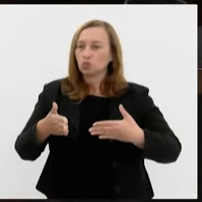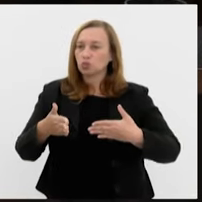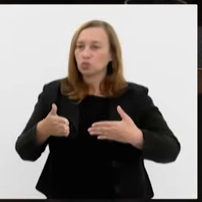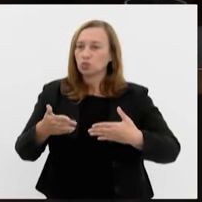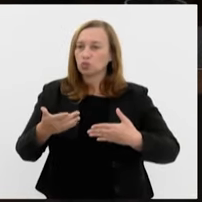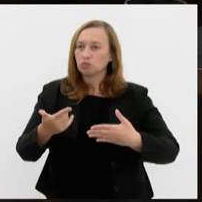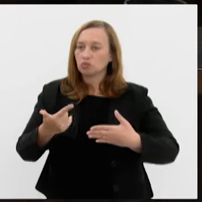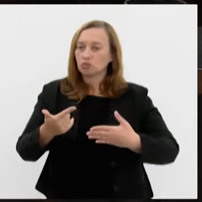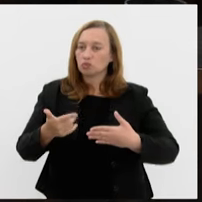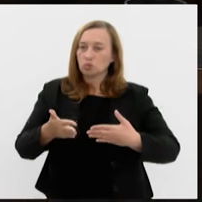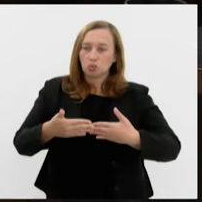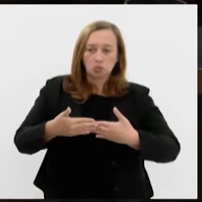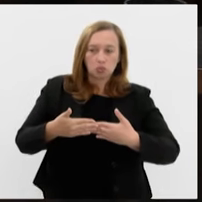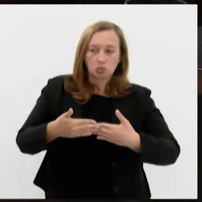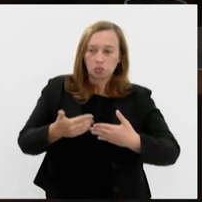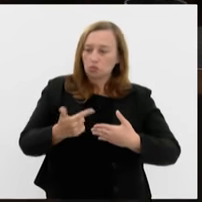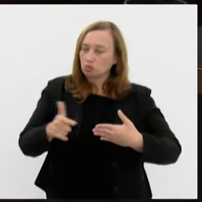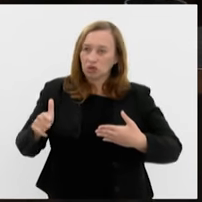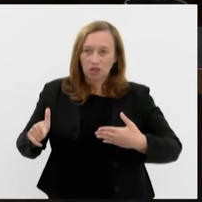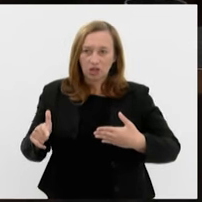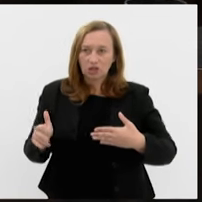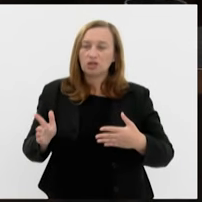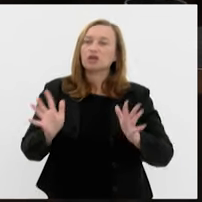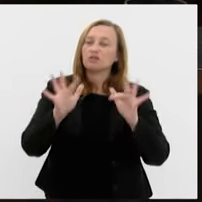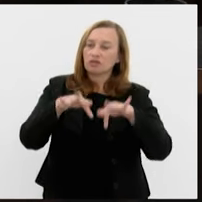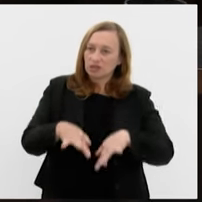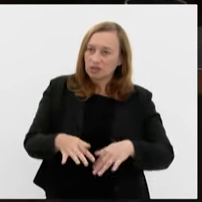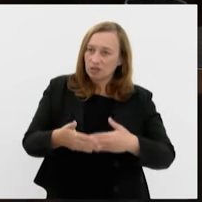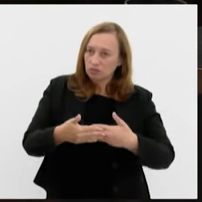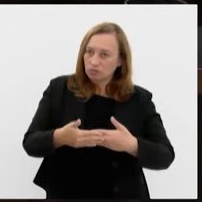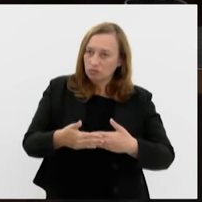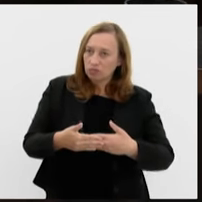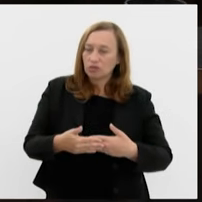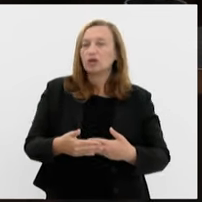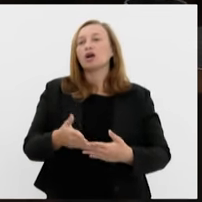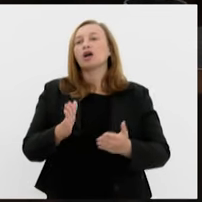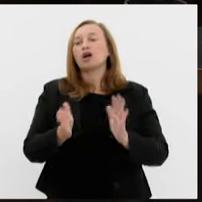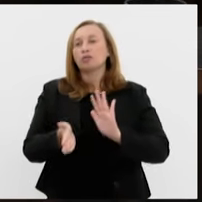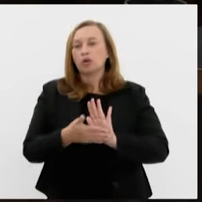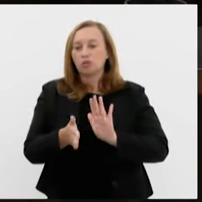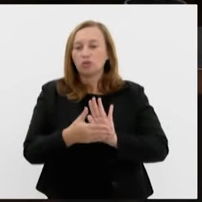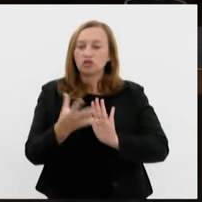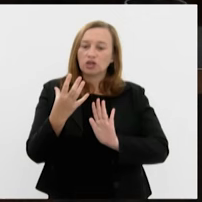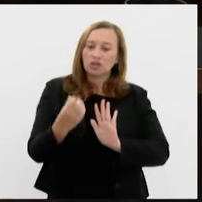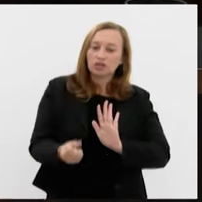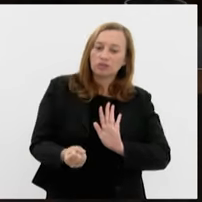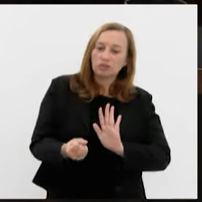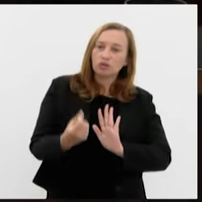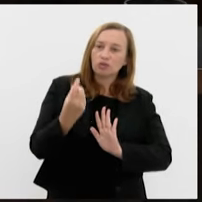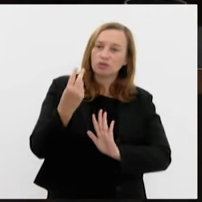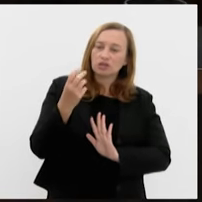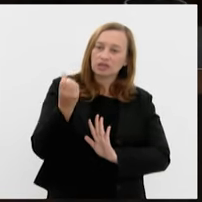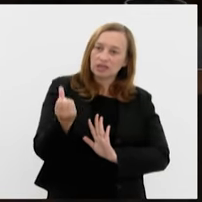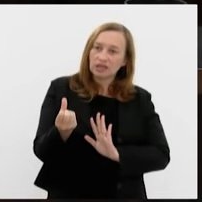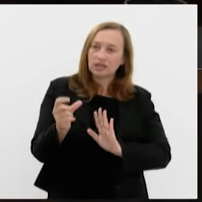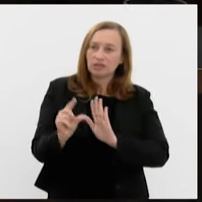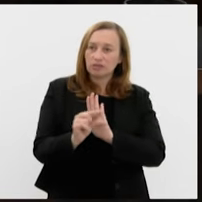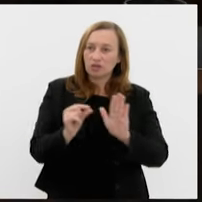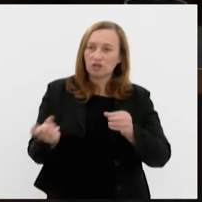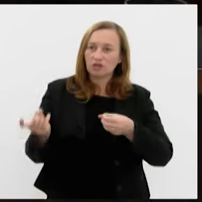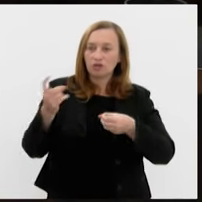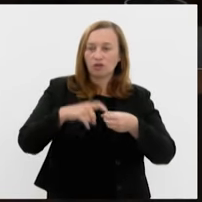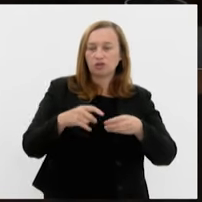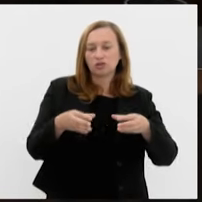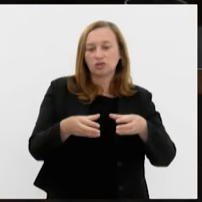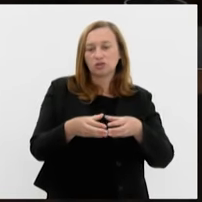Quem Queira discutir encerrada a discussão A presente proposta recebeu seis emendas